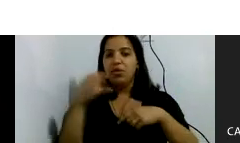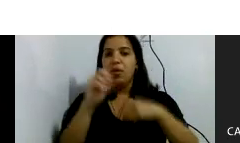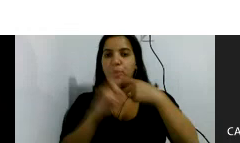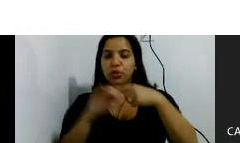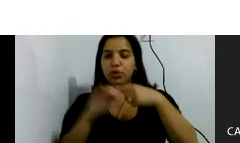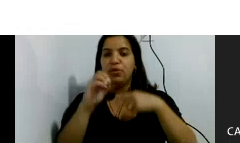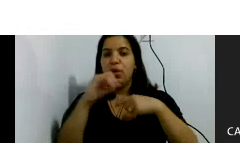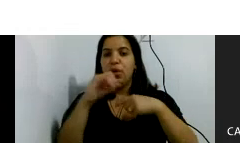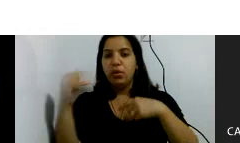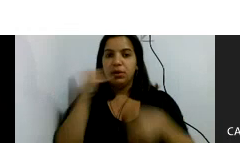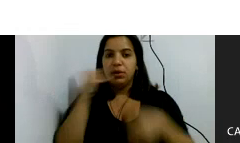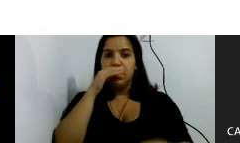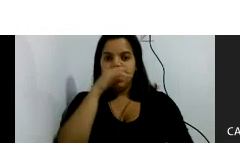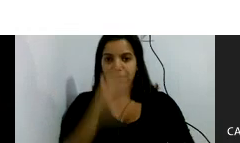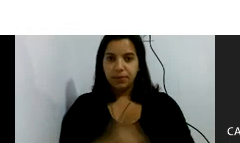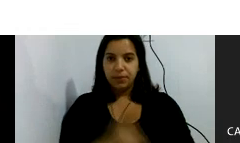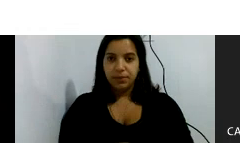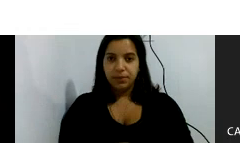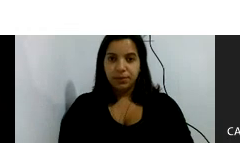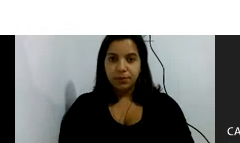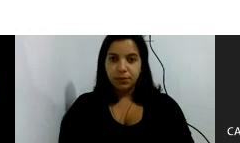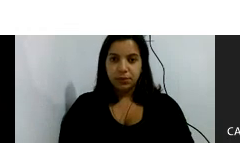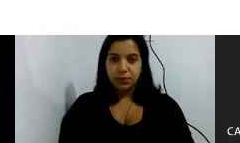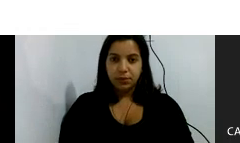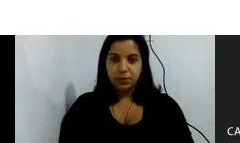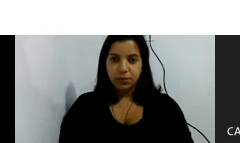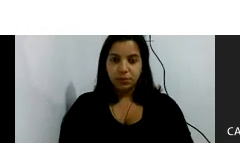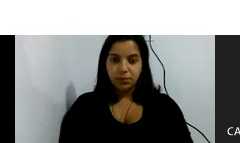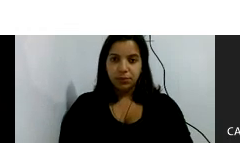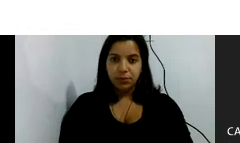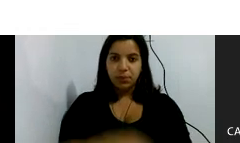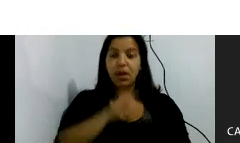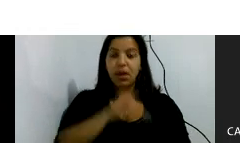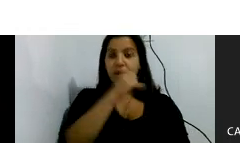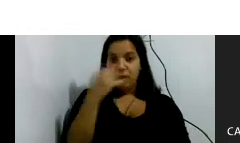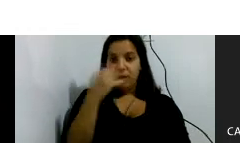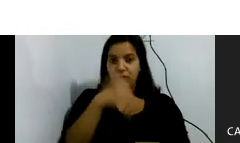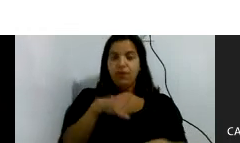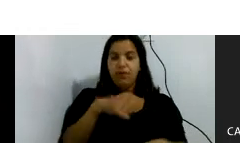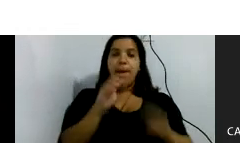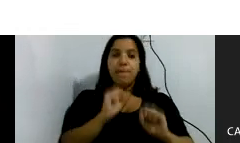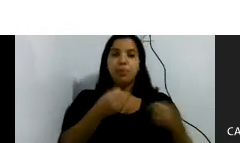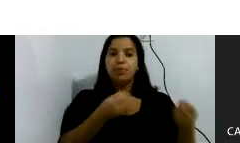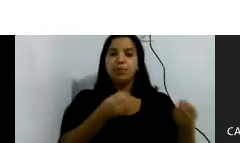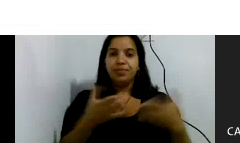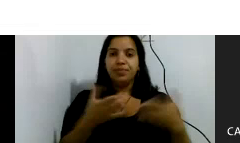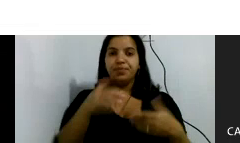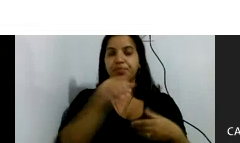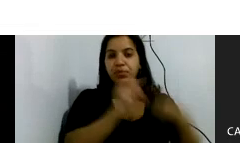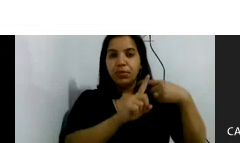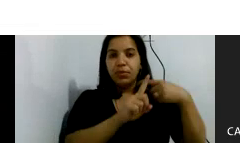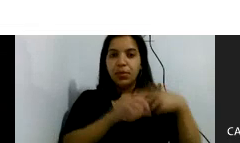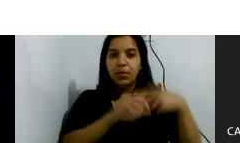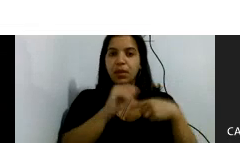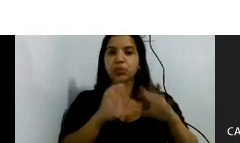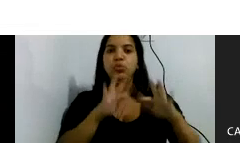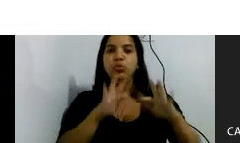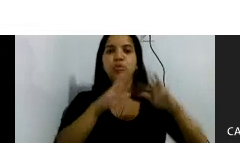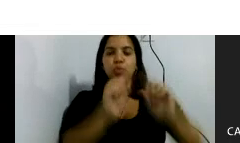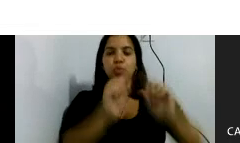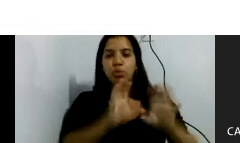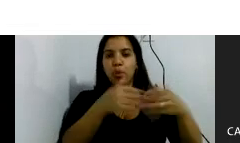O positivo e negativo. O paciente do grupo A negativo pode receber de todos do grupo